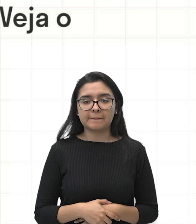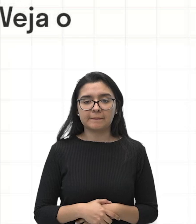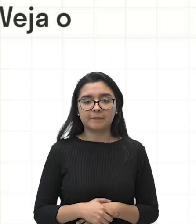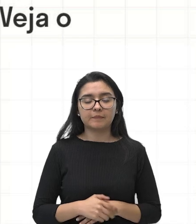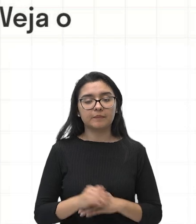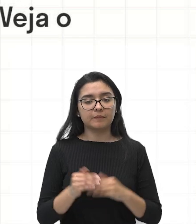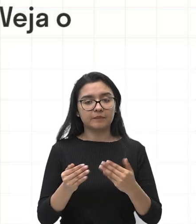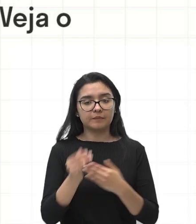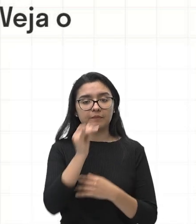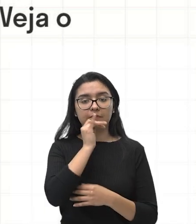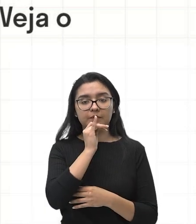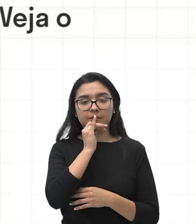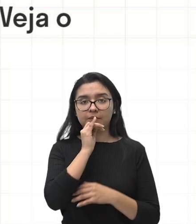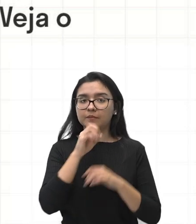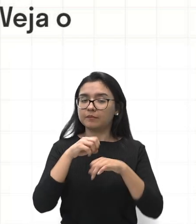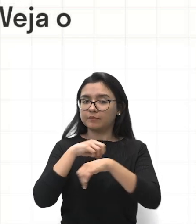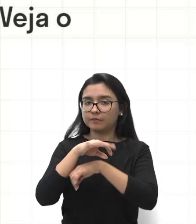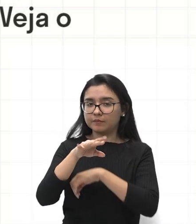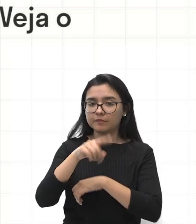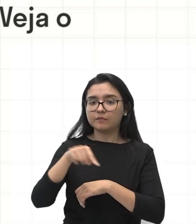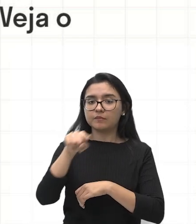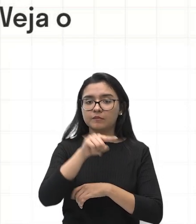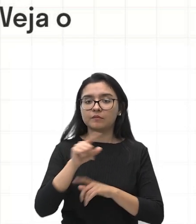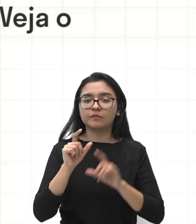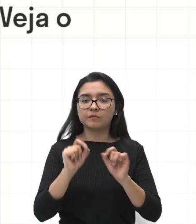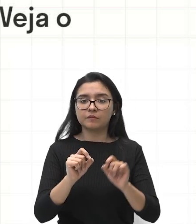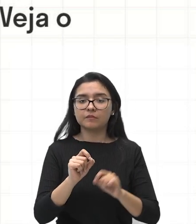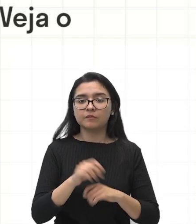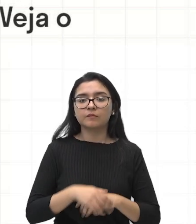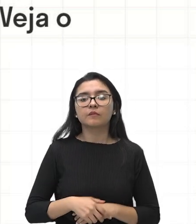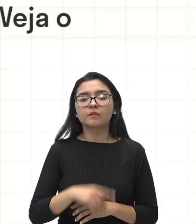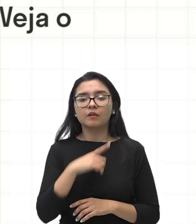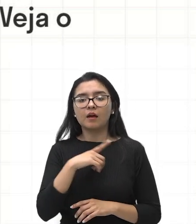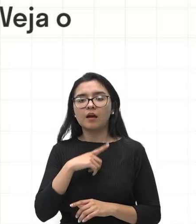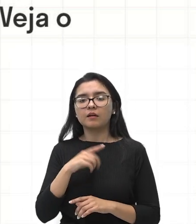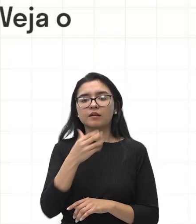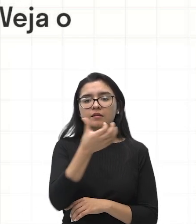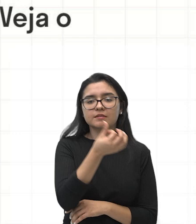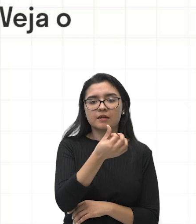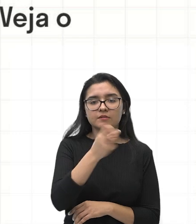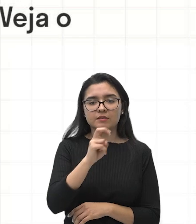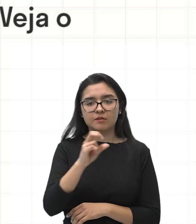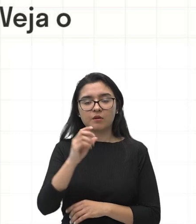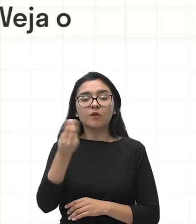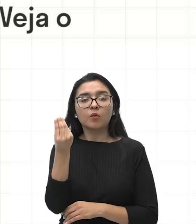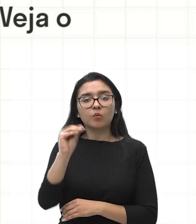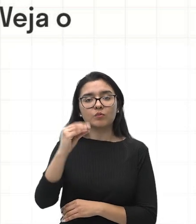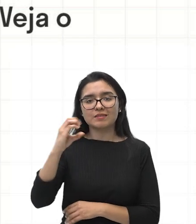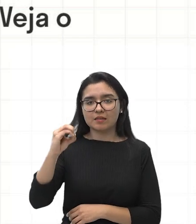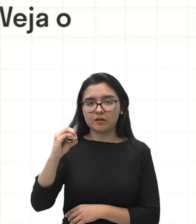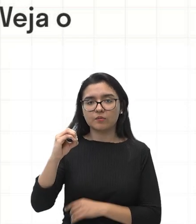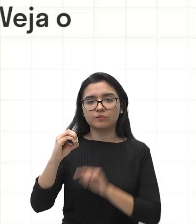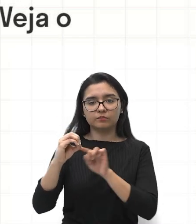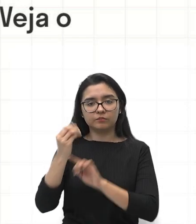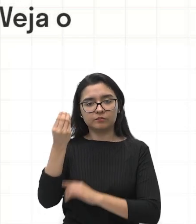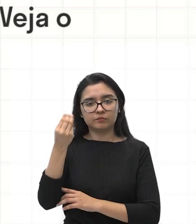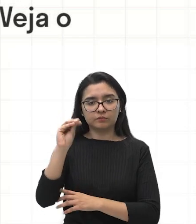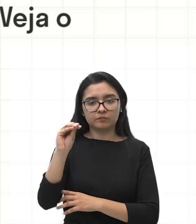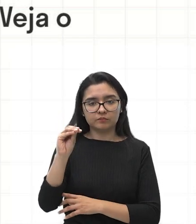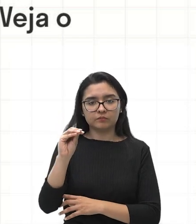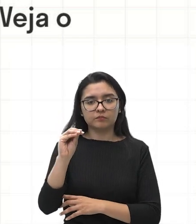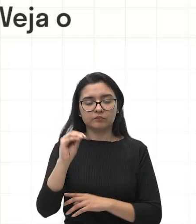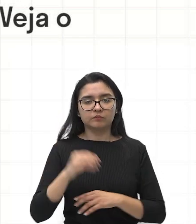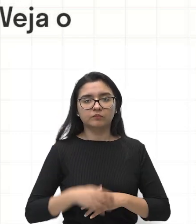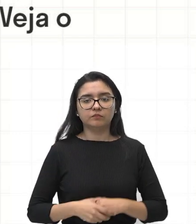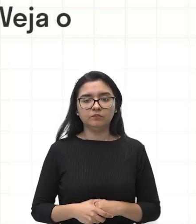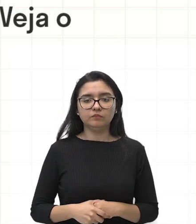caso, pessoal, eu te aconselho a completar as casas decimais aqui, desse número. Completamos aí com zero, tá bom? E aí,